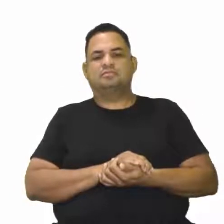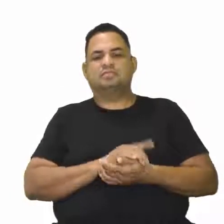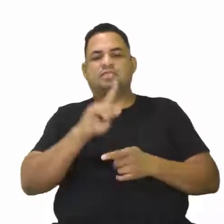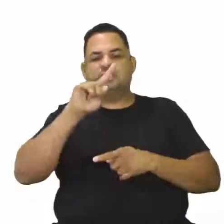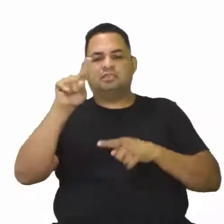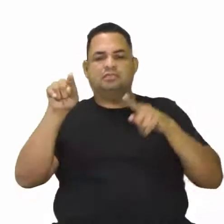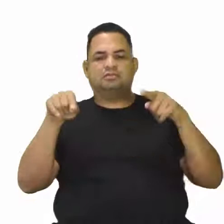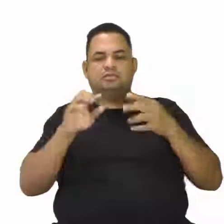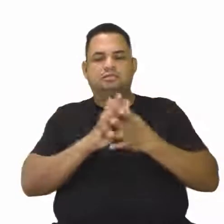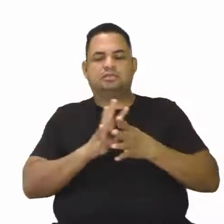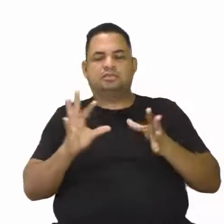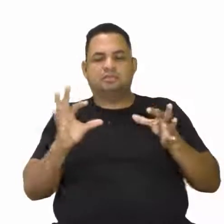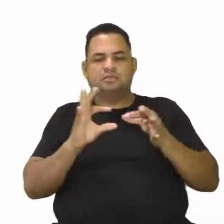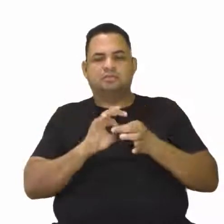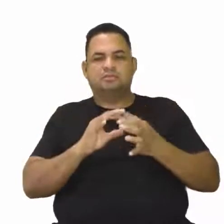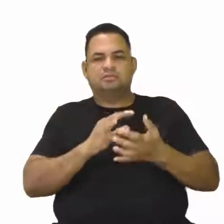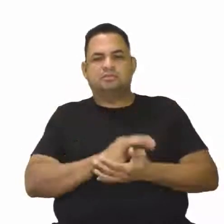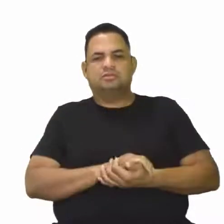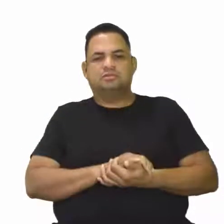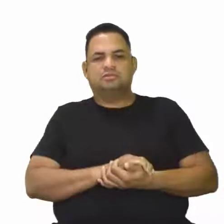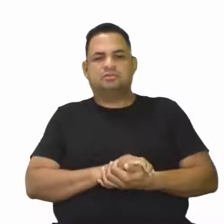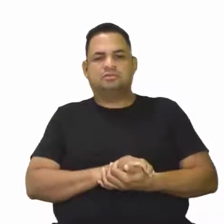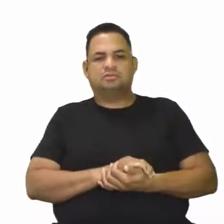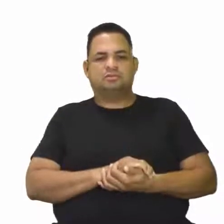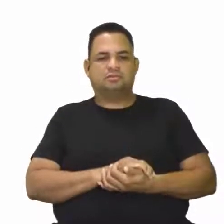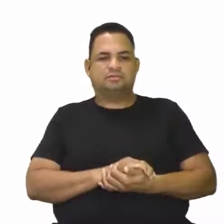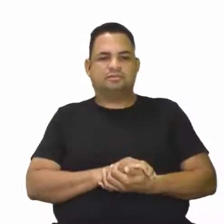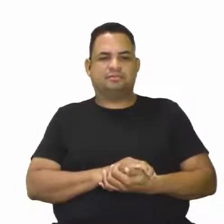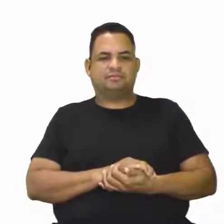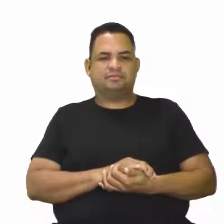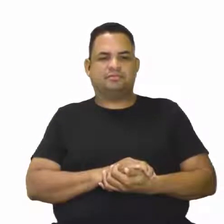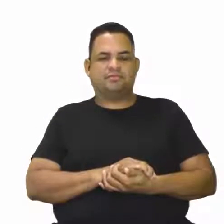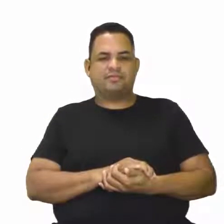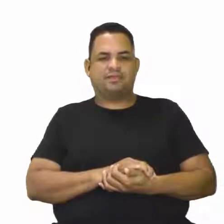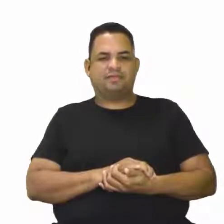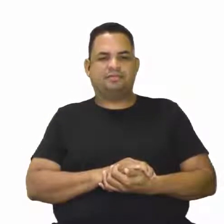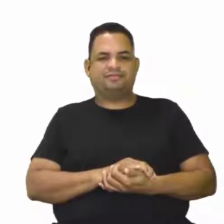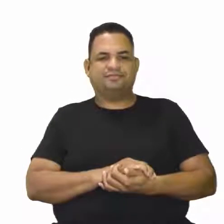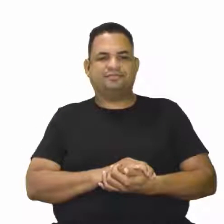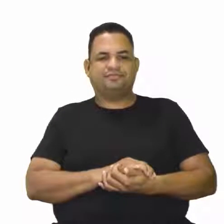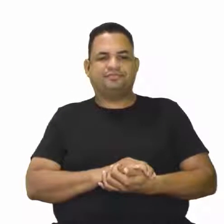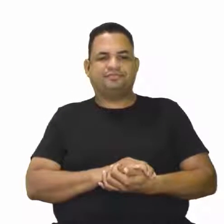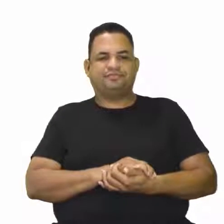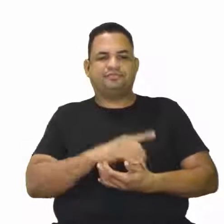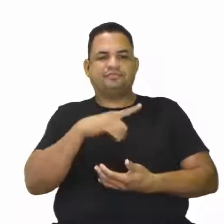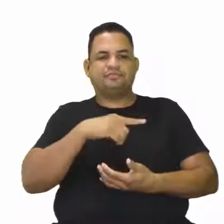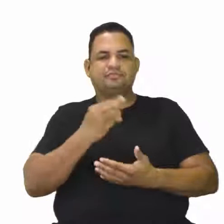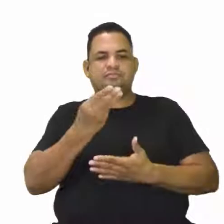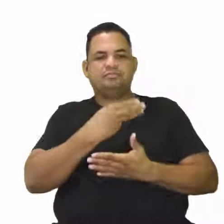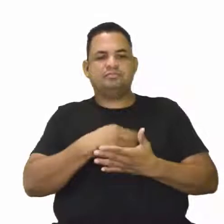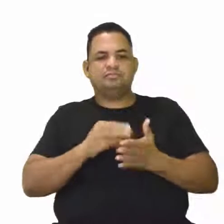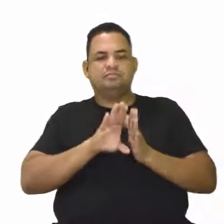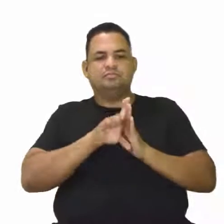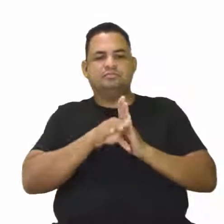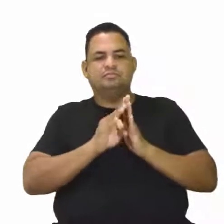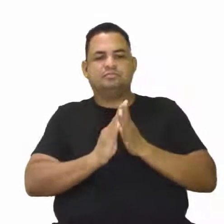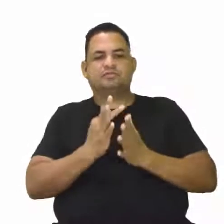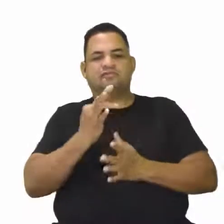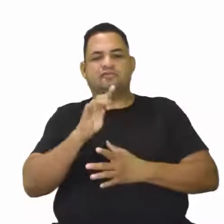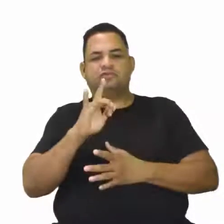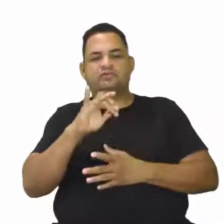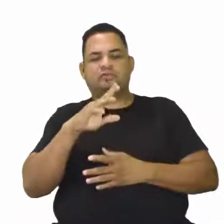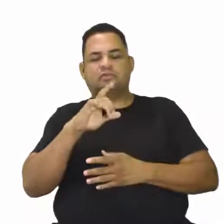interligando com isso, o outro. Interligando, era isso que eu ia dizer, essa palavra, amiga. E nós temos o mapa conceitual